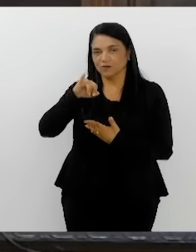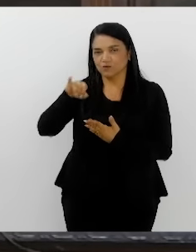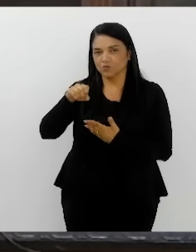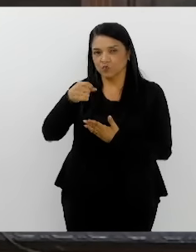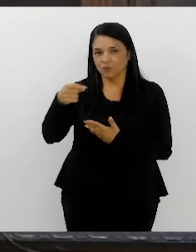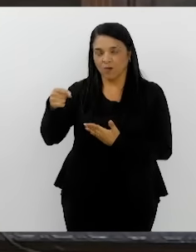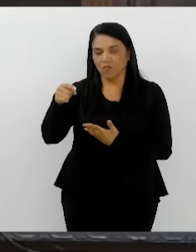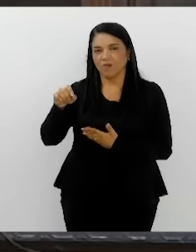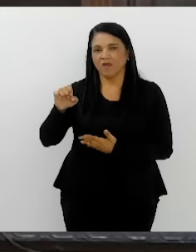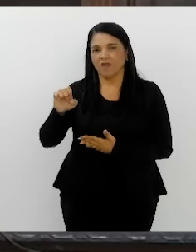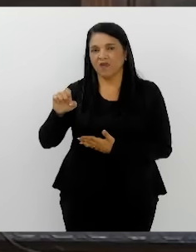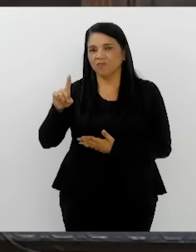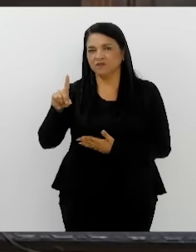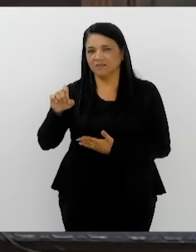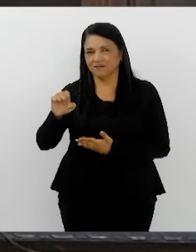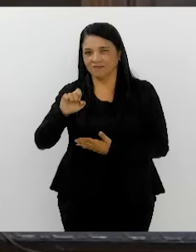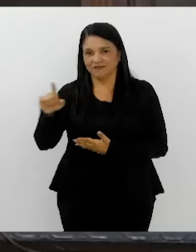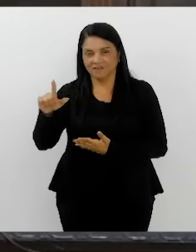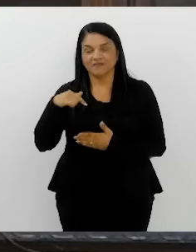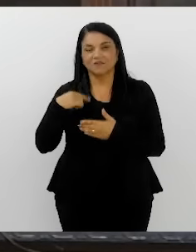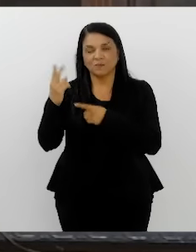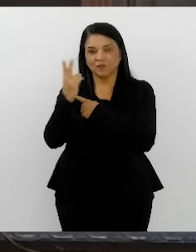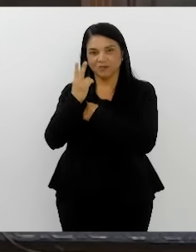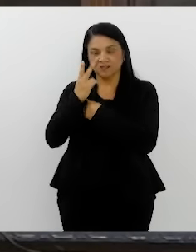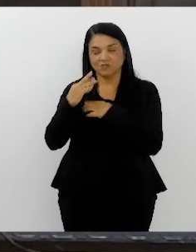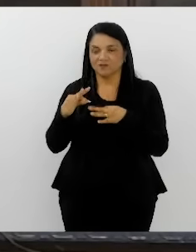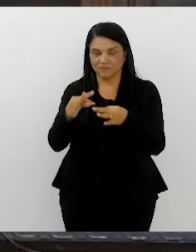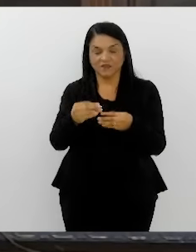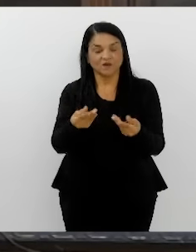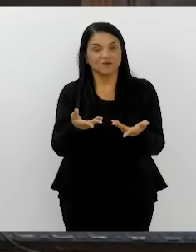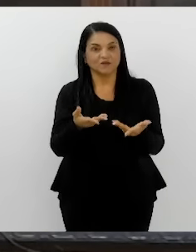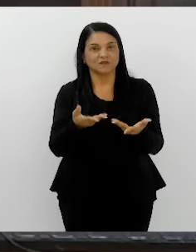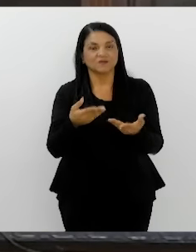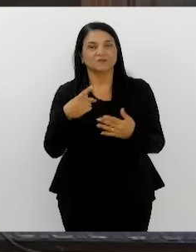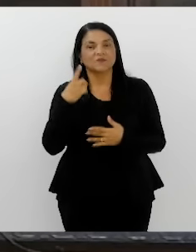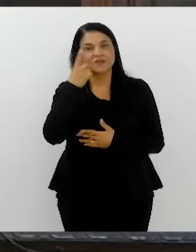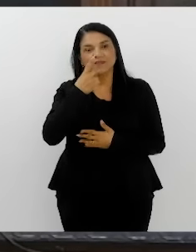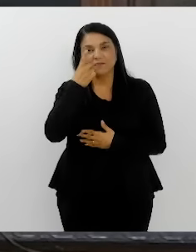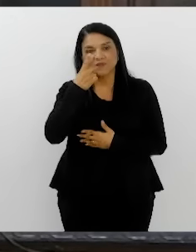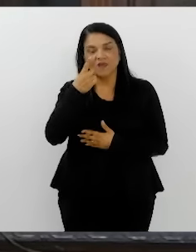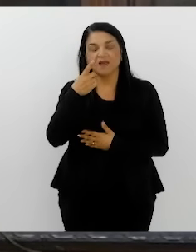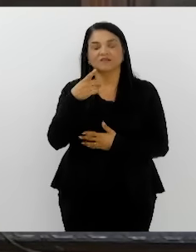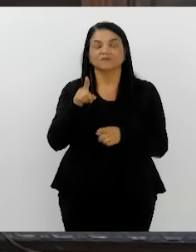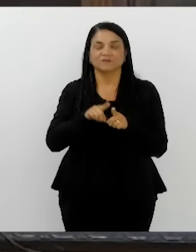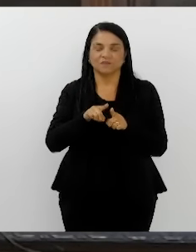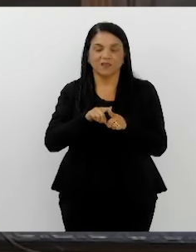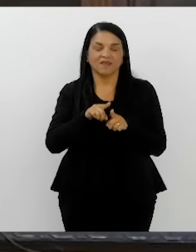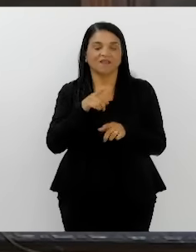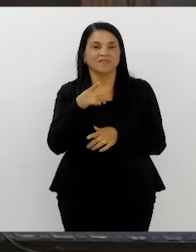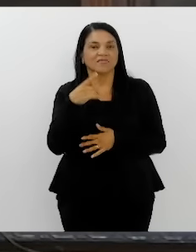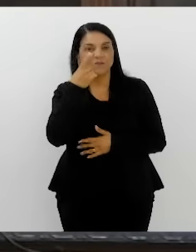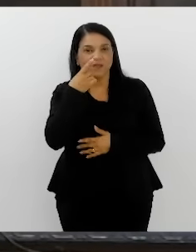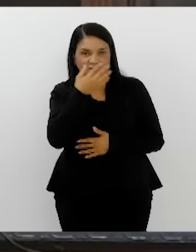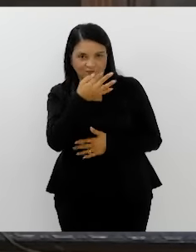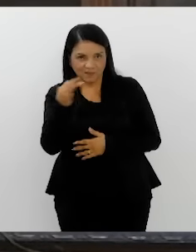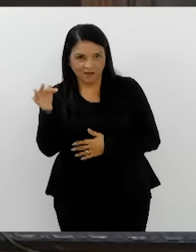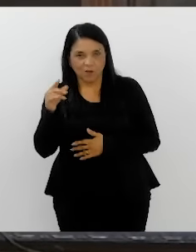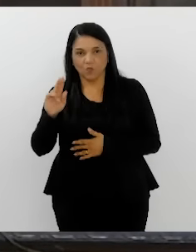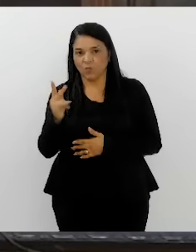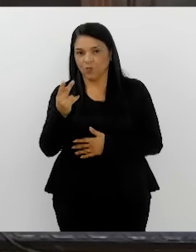proteja. Deputado, saúdo, como disse a todos, ilustre vereador, o deputado federal Hugo e todas as demais